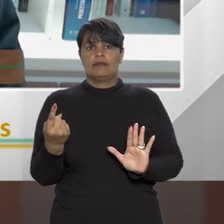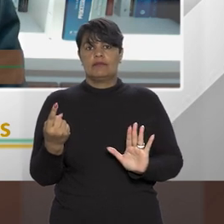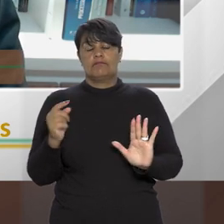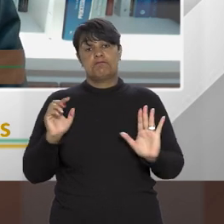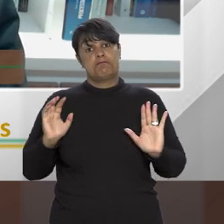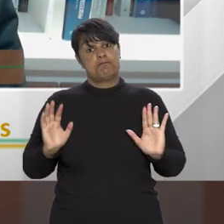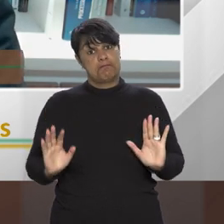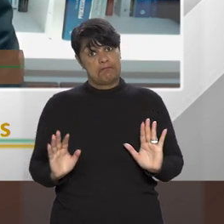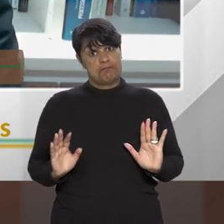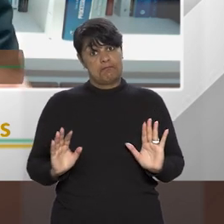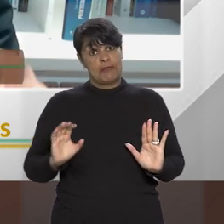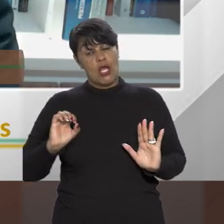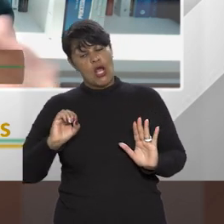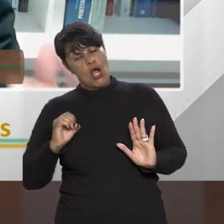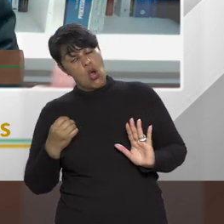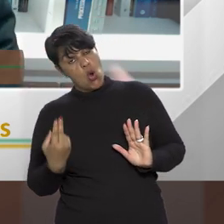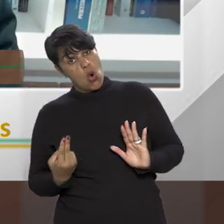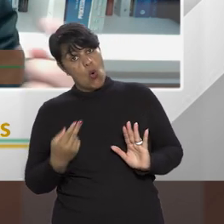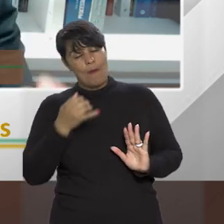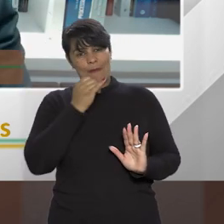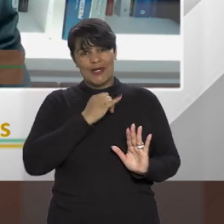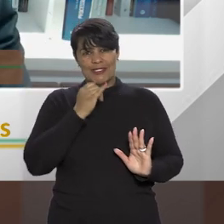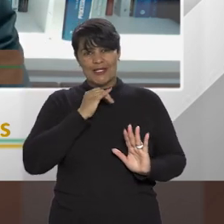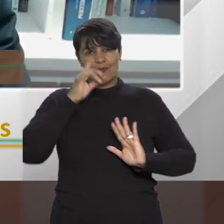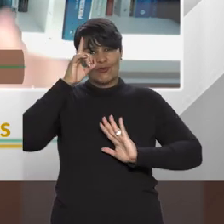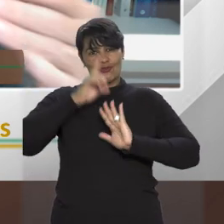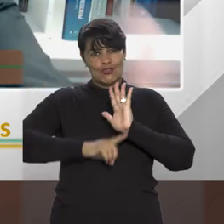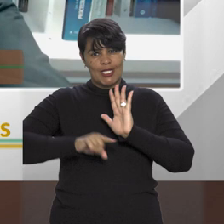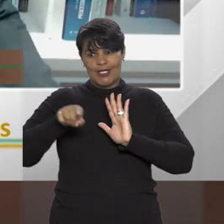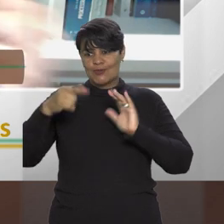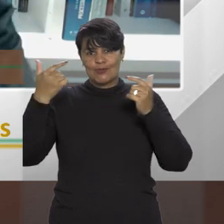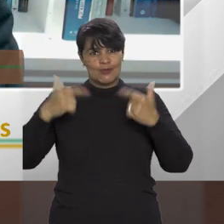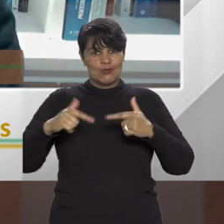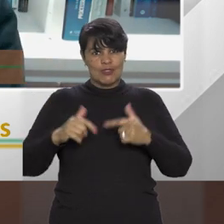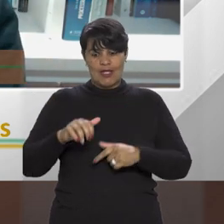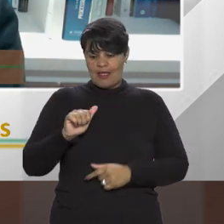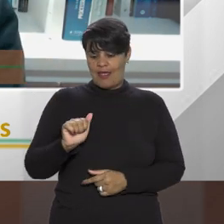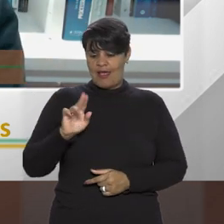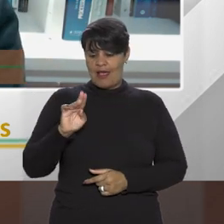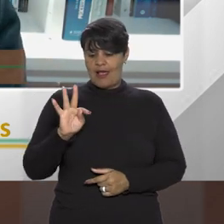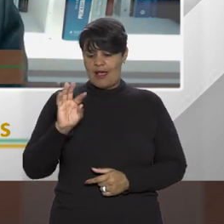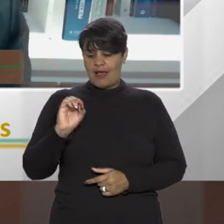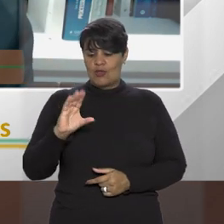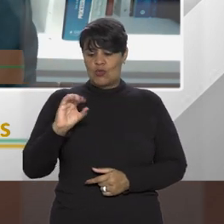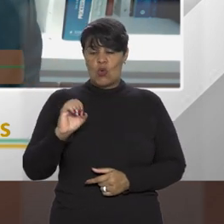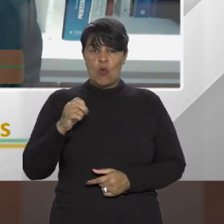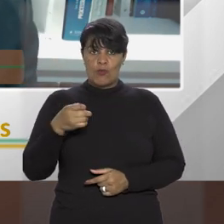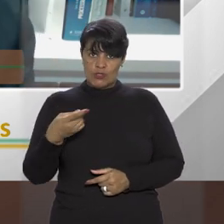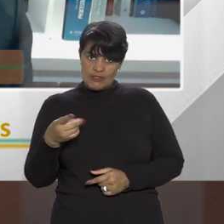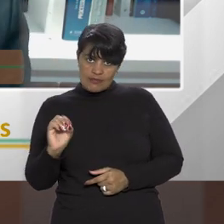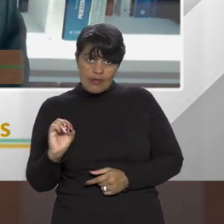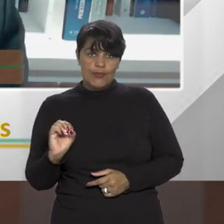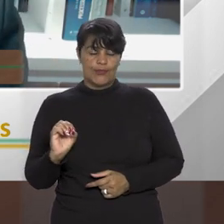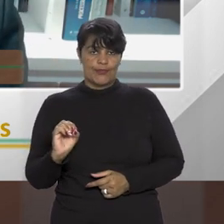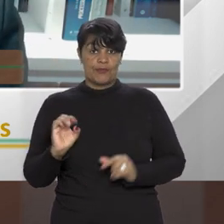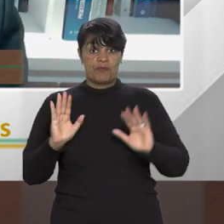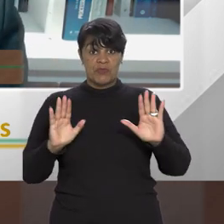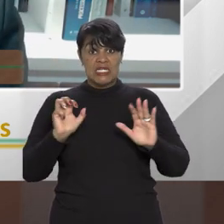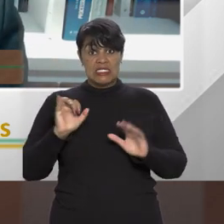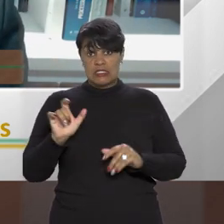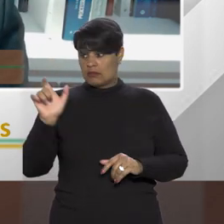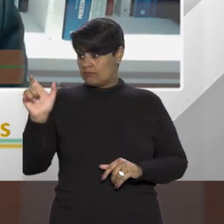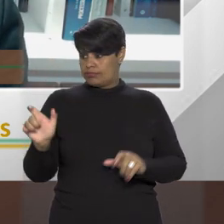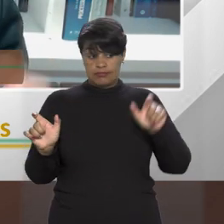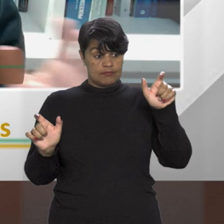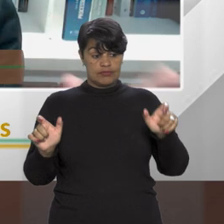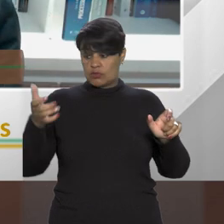autocomposição. A não ser que ambas as partes não queiram, o autor diga na petição inicial que não quer e o réu, na sua resposta, também diga